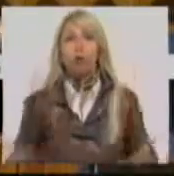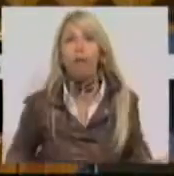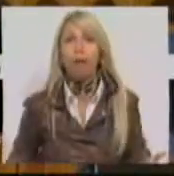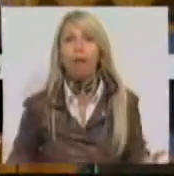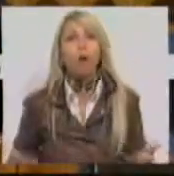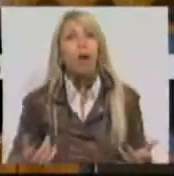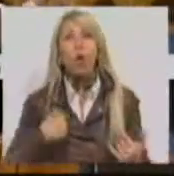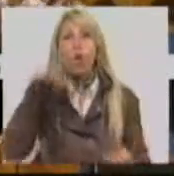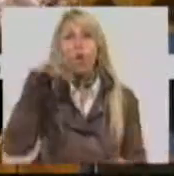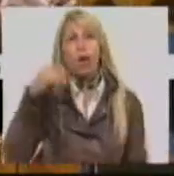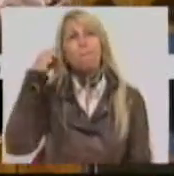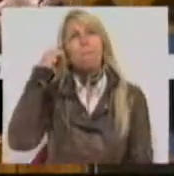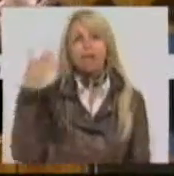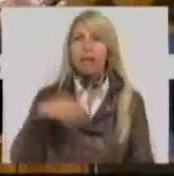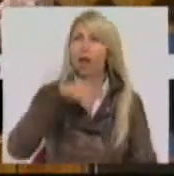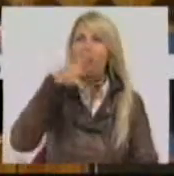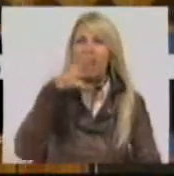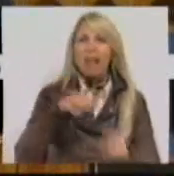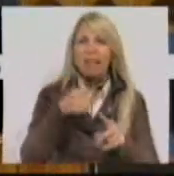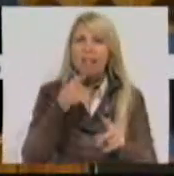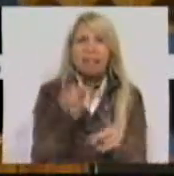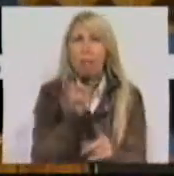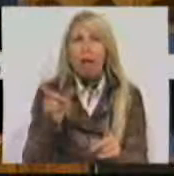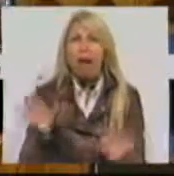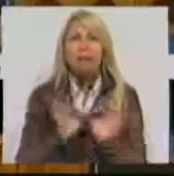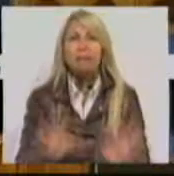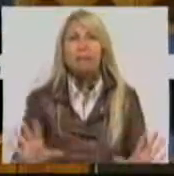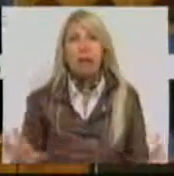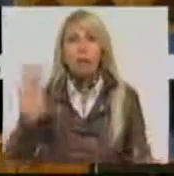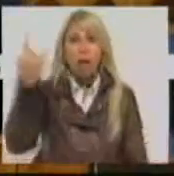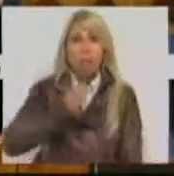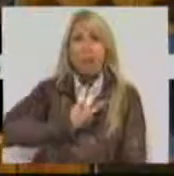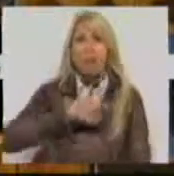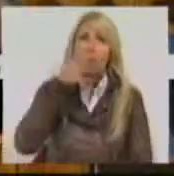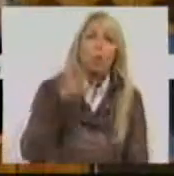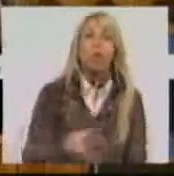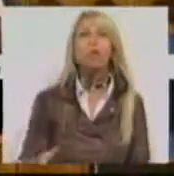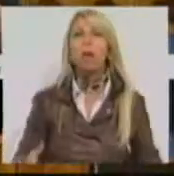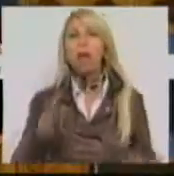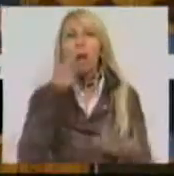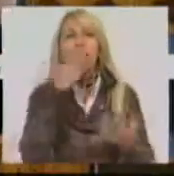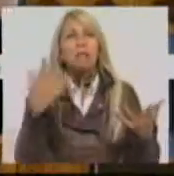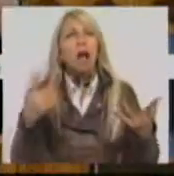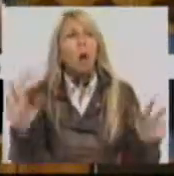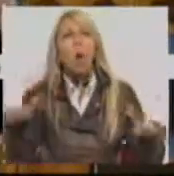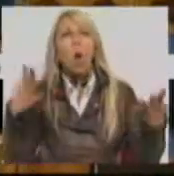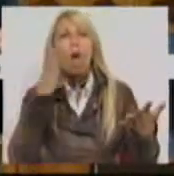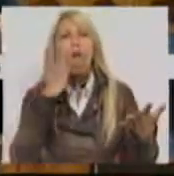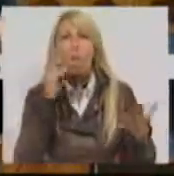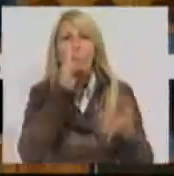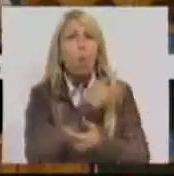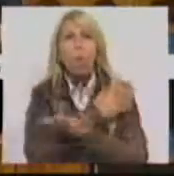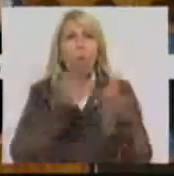argumento. Mas os senhores obrigam-nos a isso. Quer dizer, há qualquer coisa quase de despoloradamente